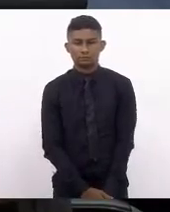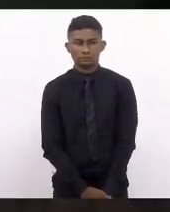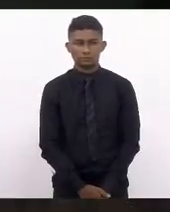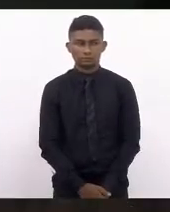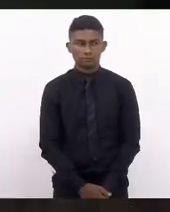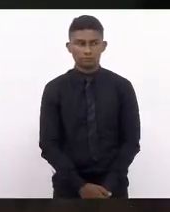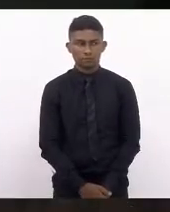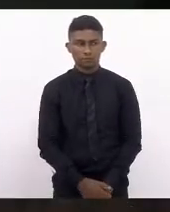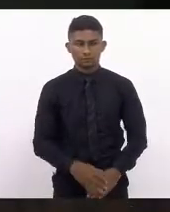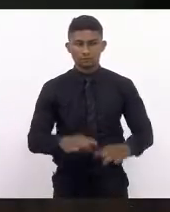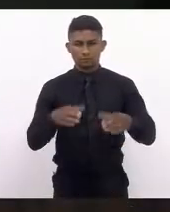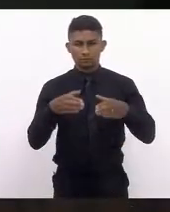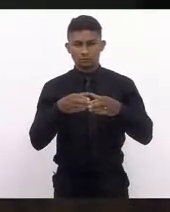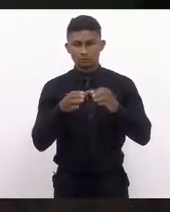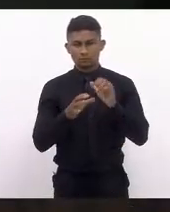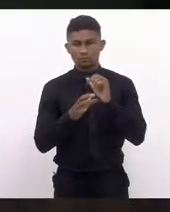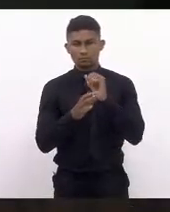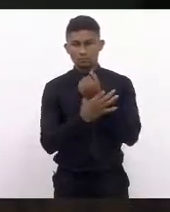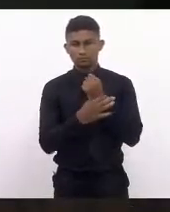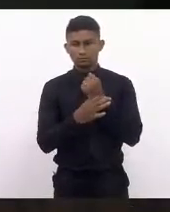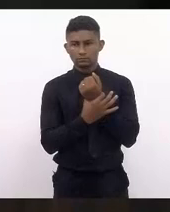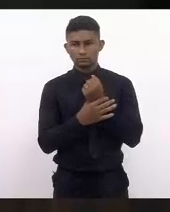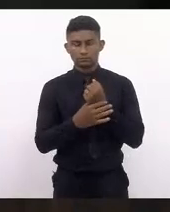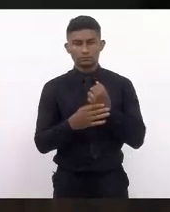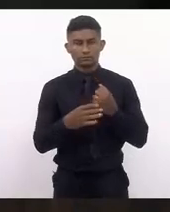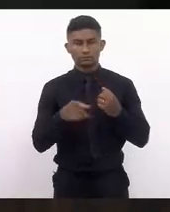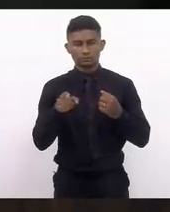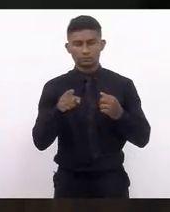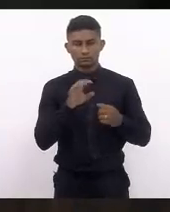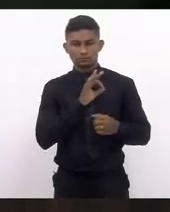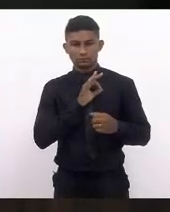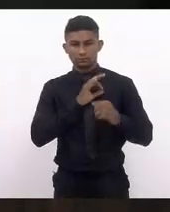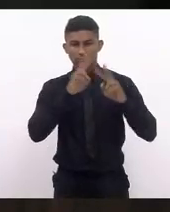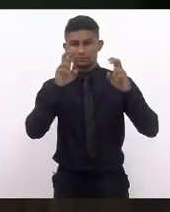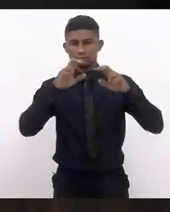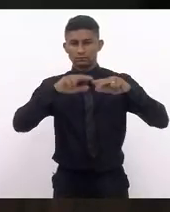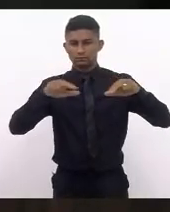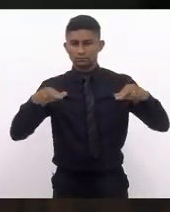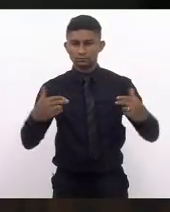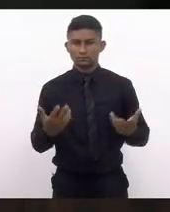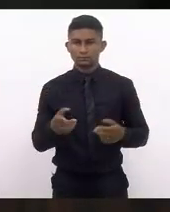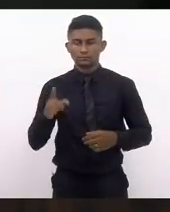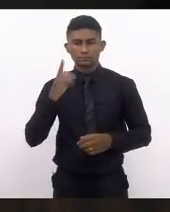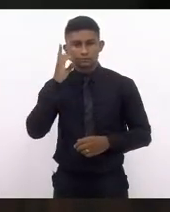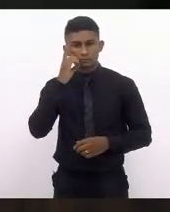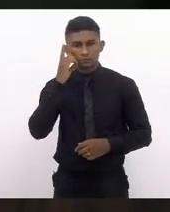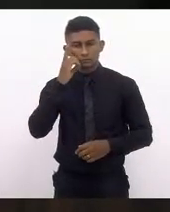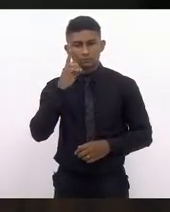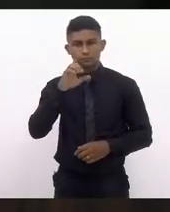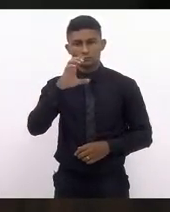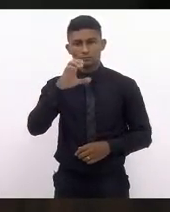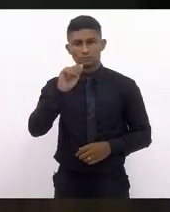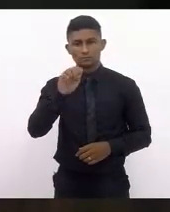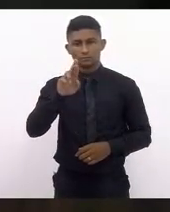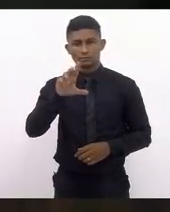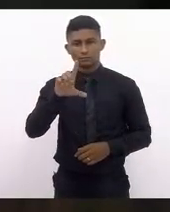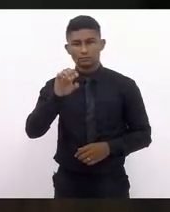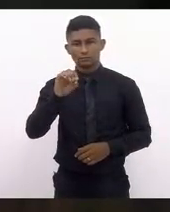a comissão de segurança pública e assuntos de polícia Deputado delegado Carlos Augusto